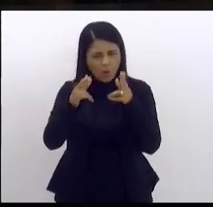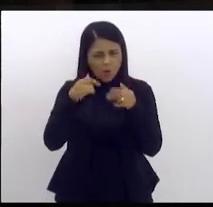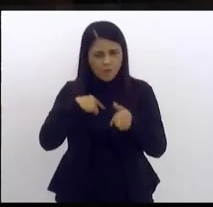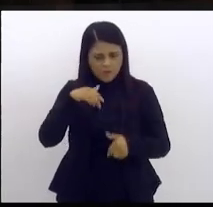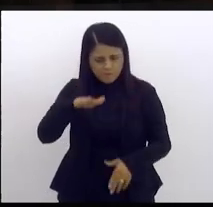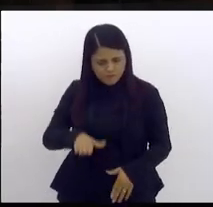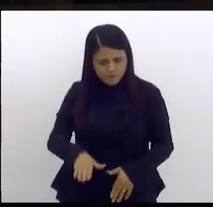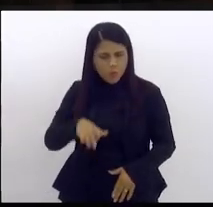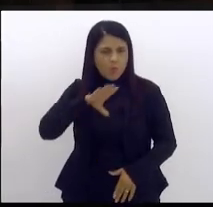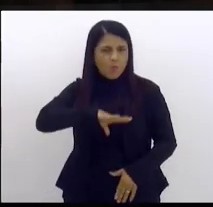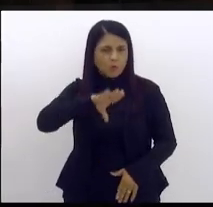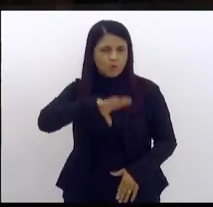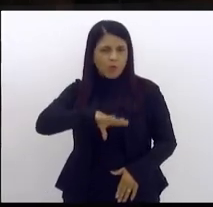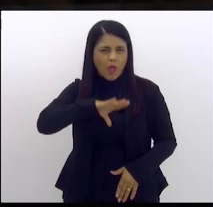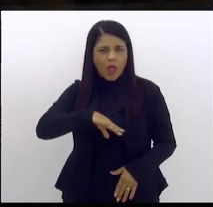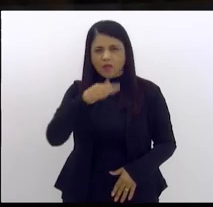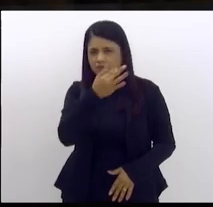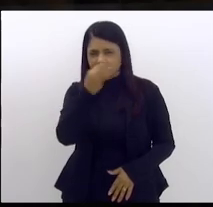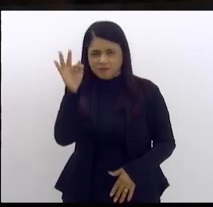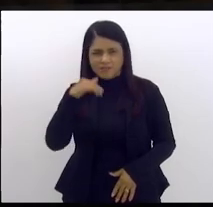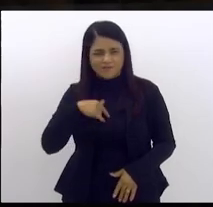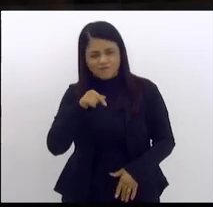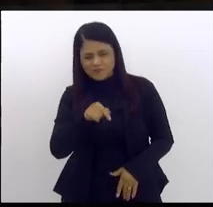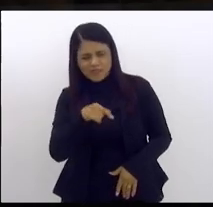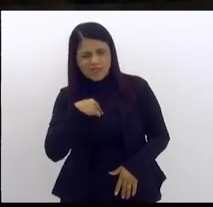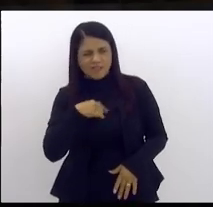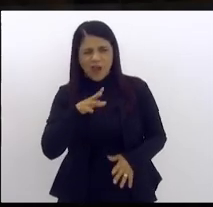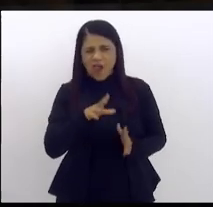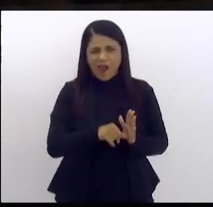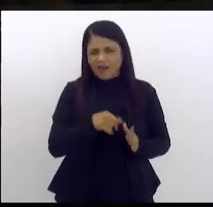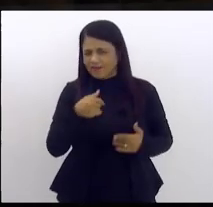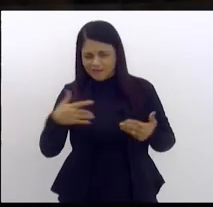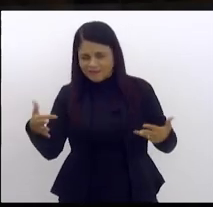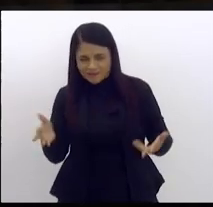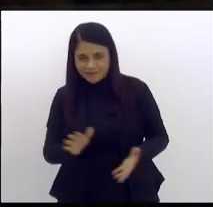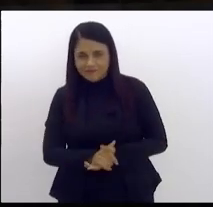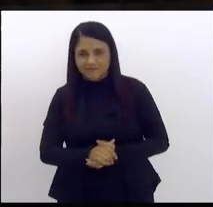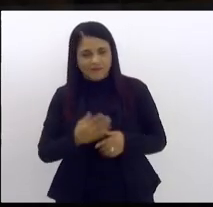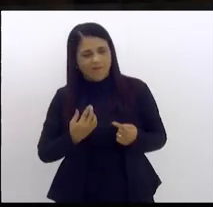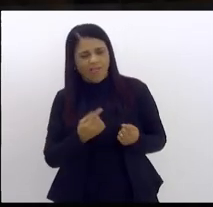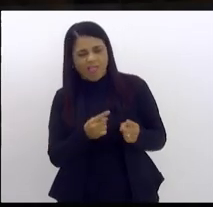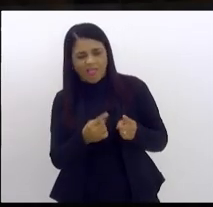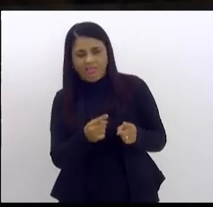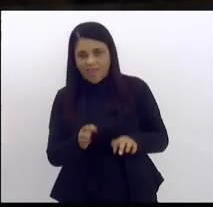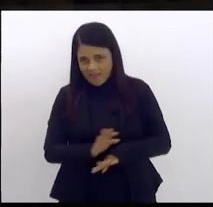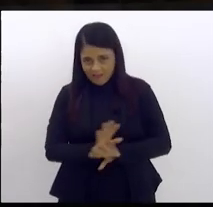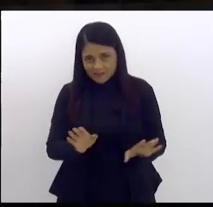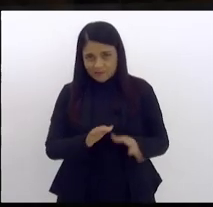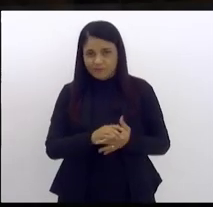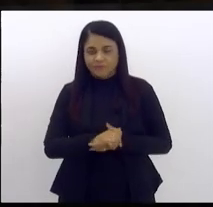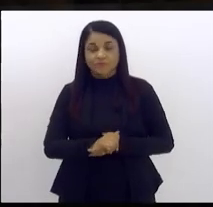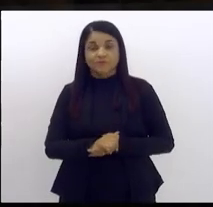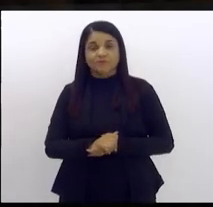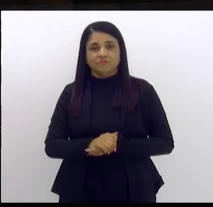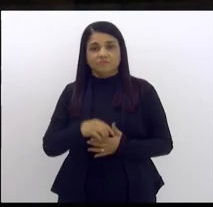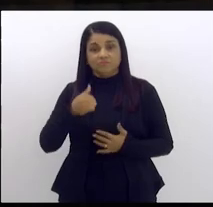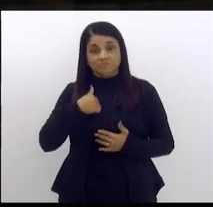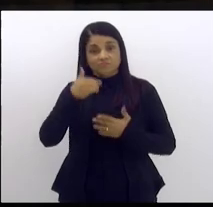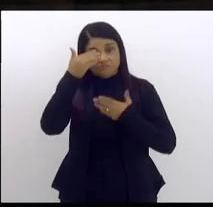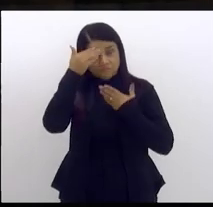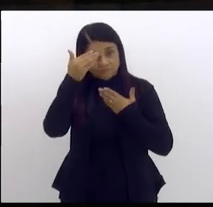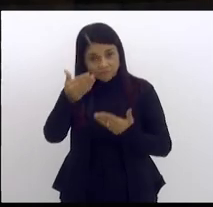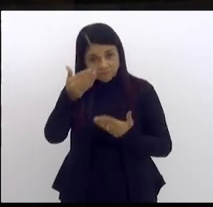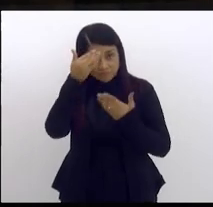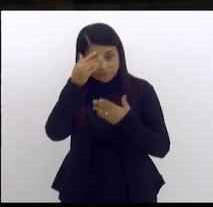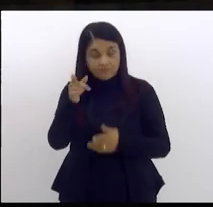portugueses vocês roubaram vocês não sei o quê mas H nós tínhamos que agradecer todo